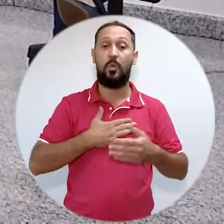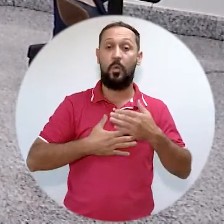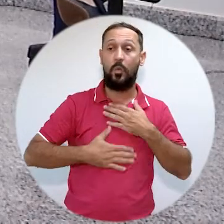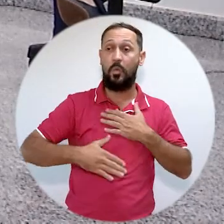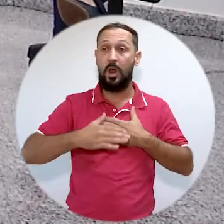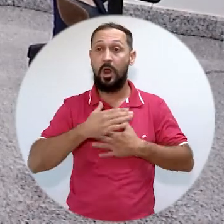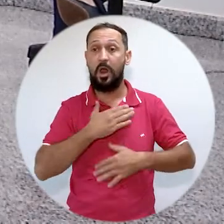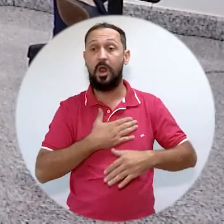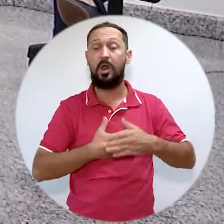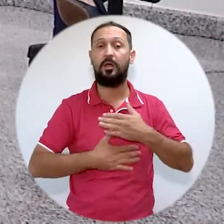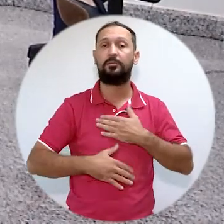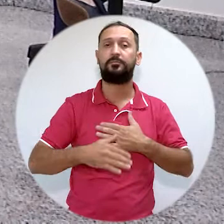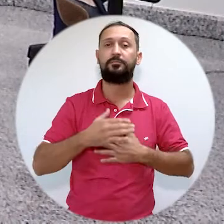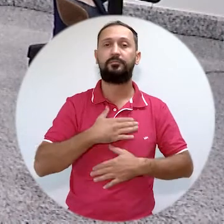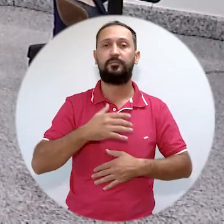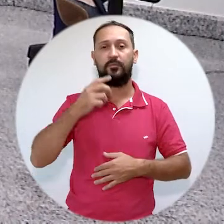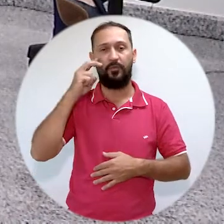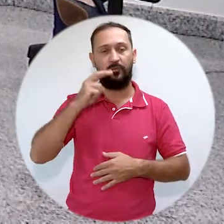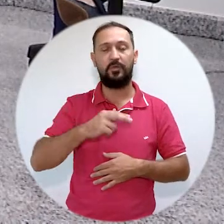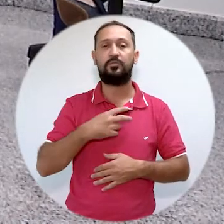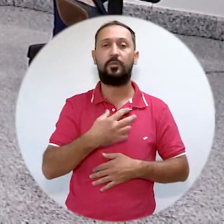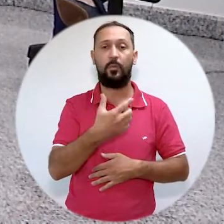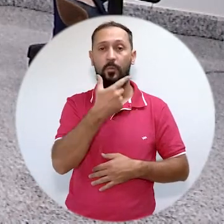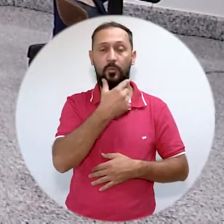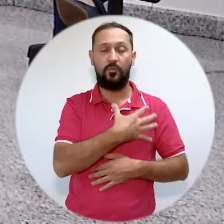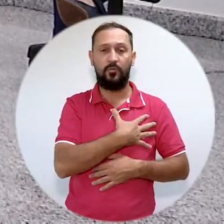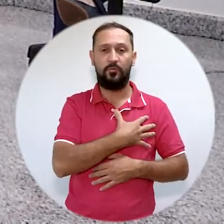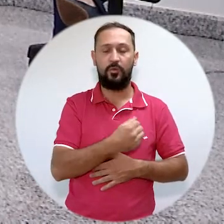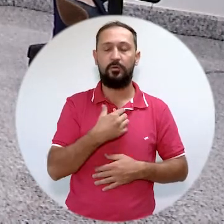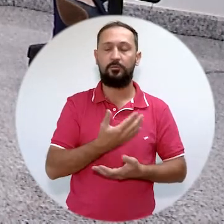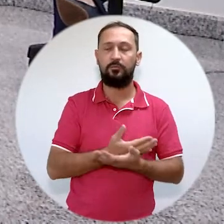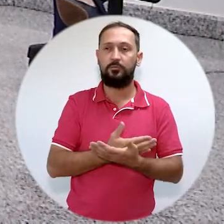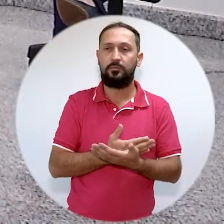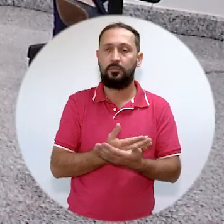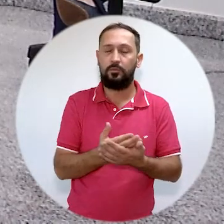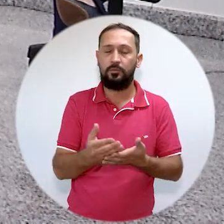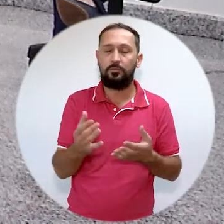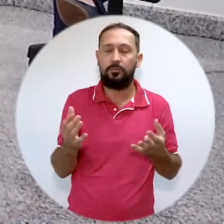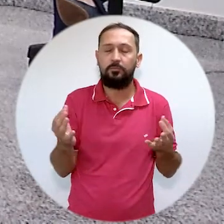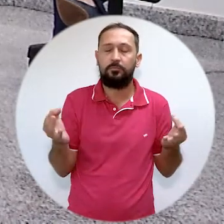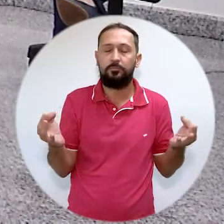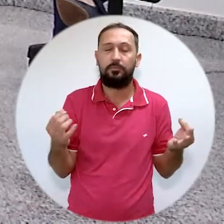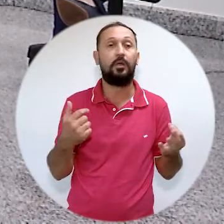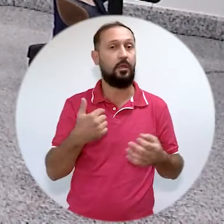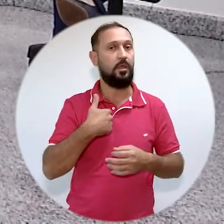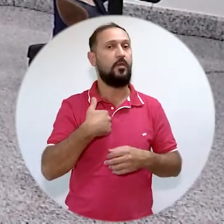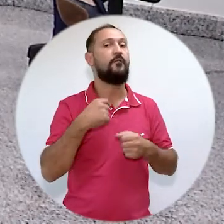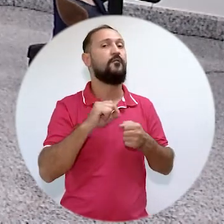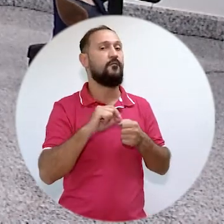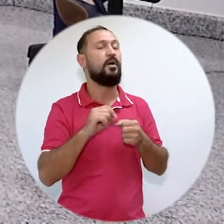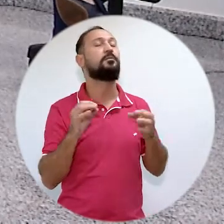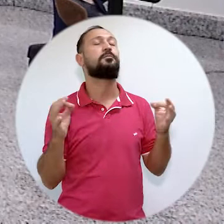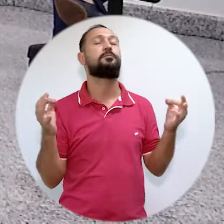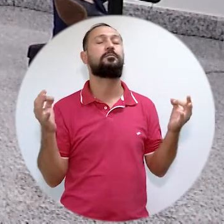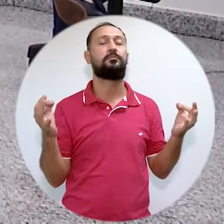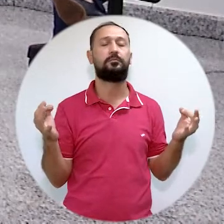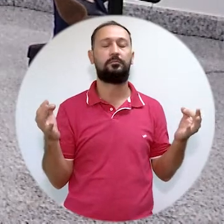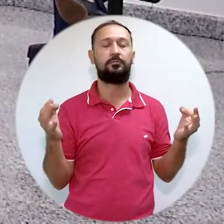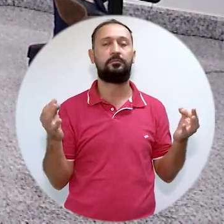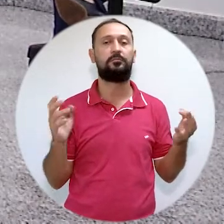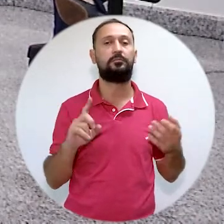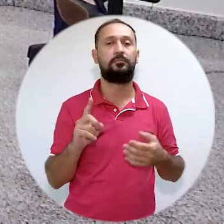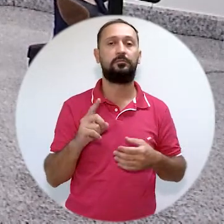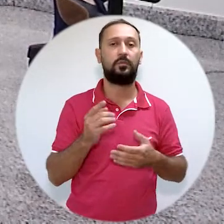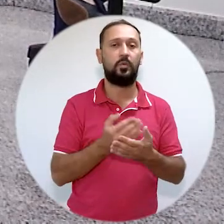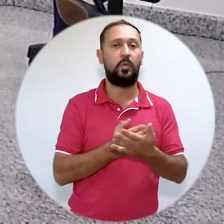passe aos poucos, né? Aos poucos. Eu vejo meu filho medita e ele vai indo. Olha, eu já tentei e não consegui. Eu faço meditação, que